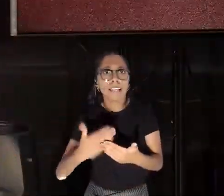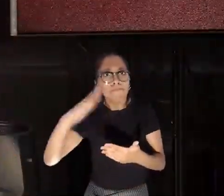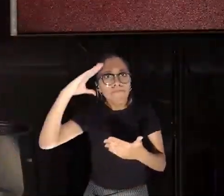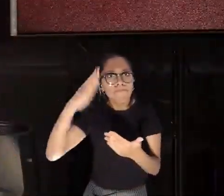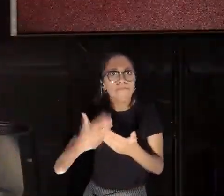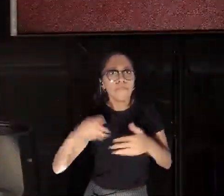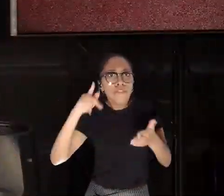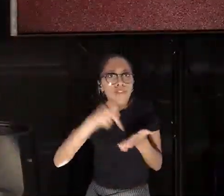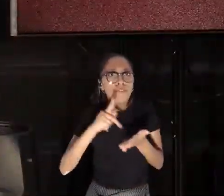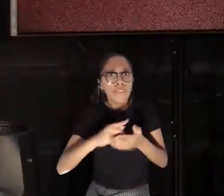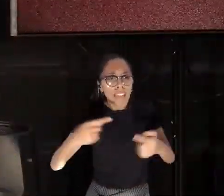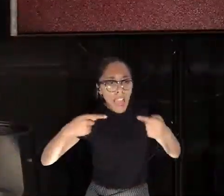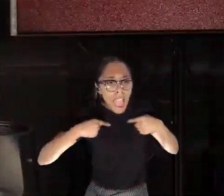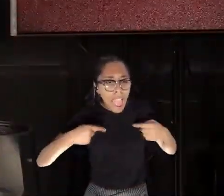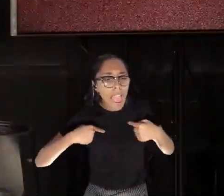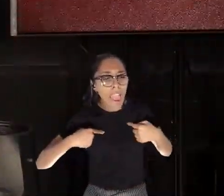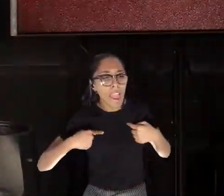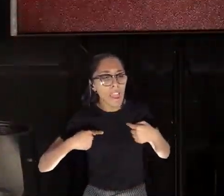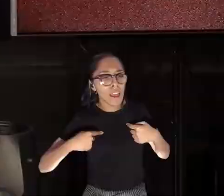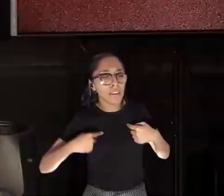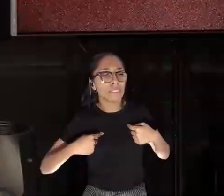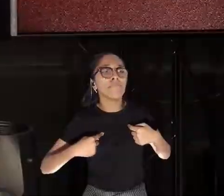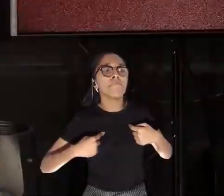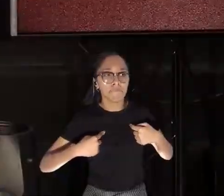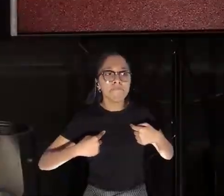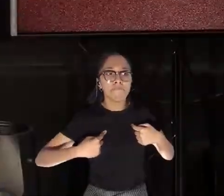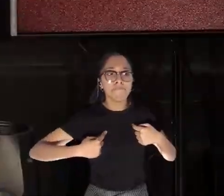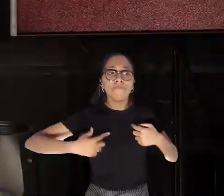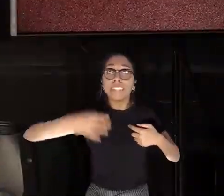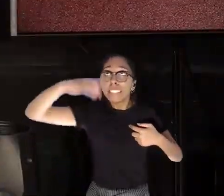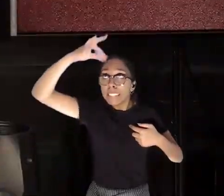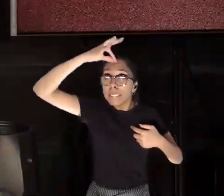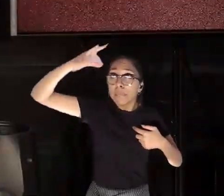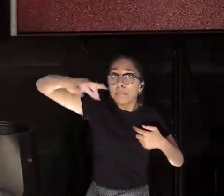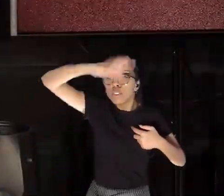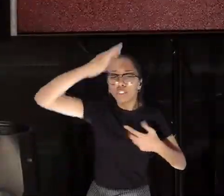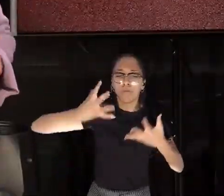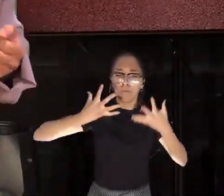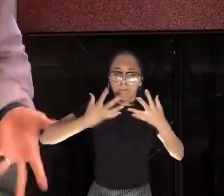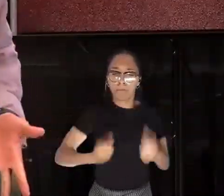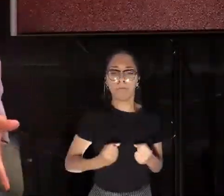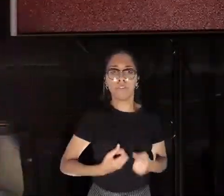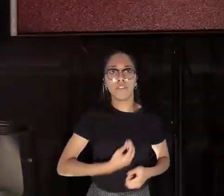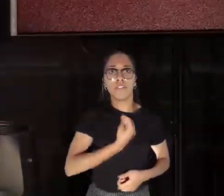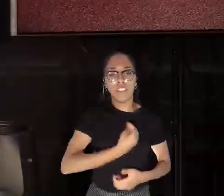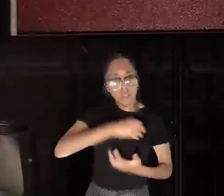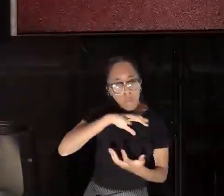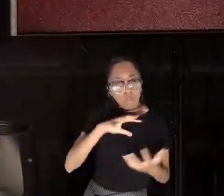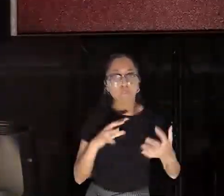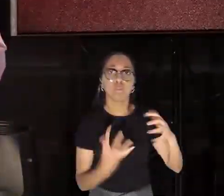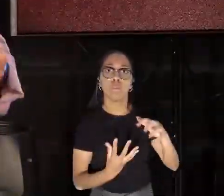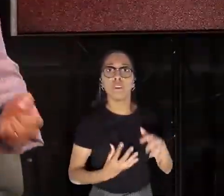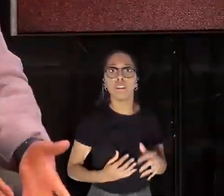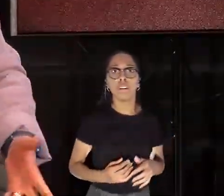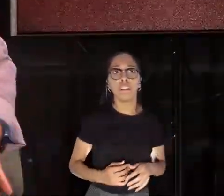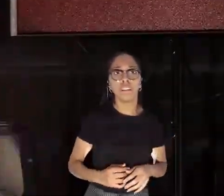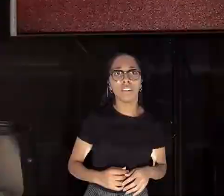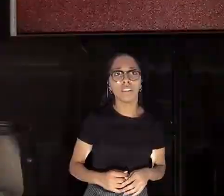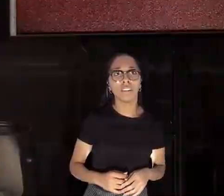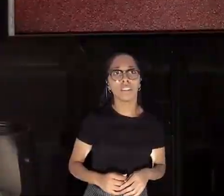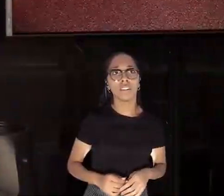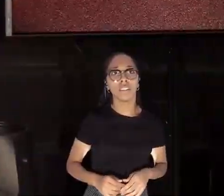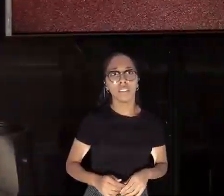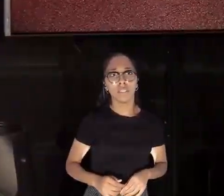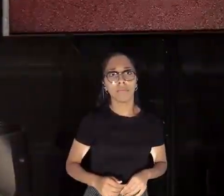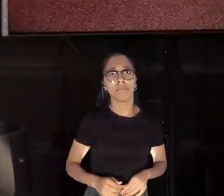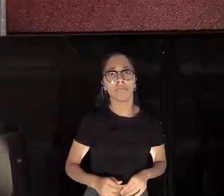sobrenatural, tudo para morrer e não morre, tudo para quebrar e não quebra, tudo para desistir e não desiste, tudo para enlouquecer e não